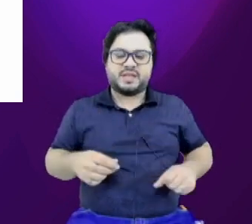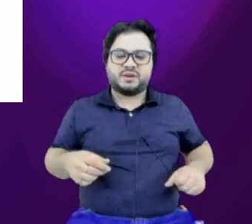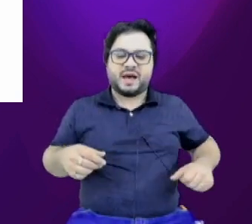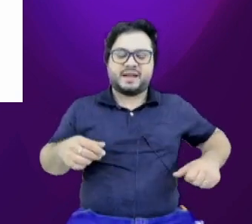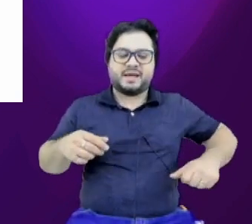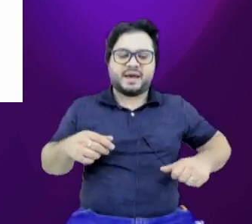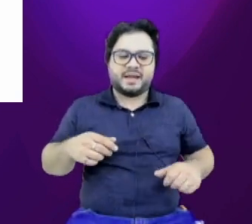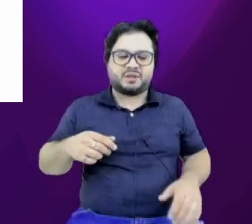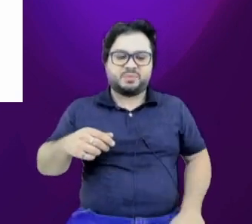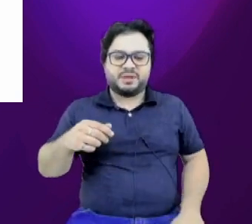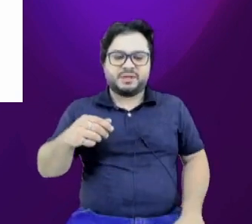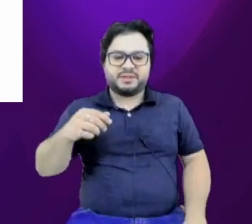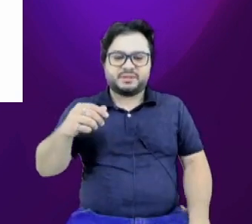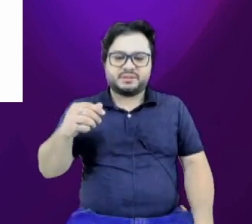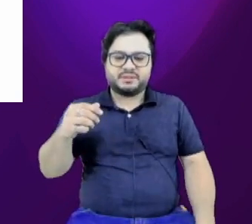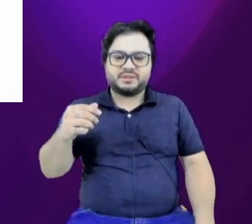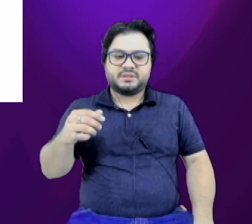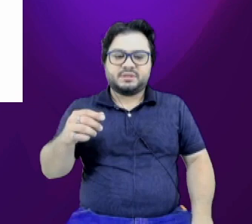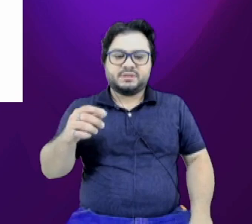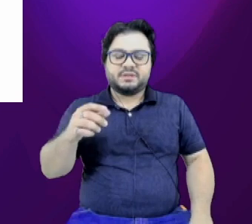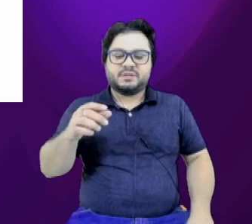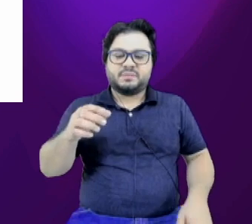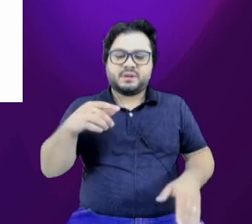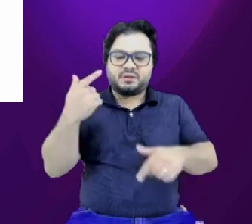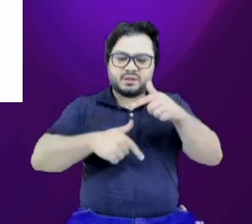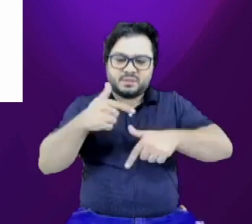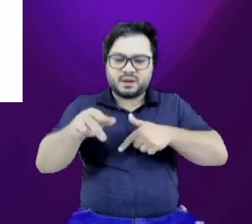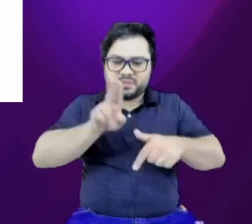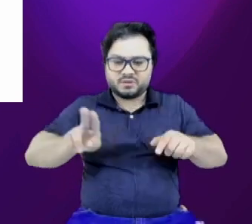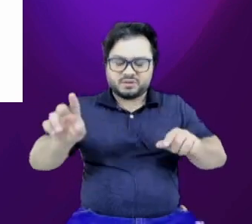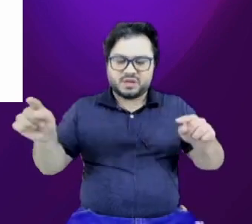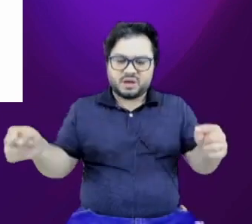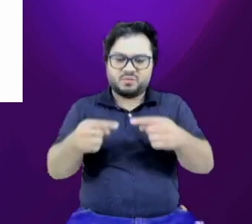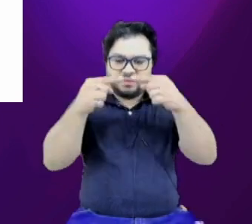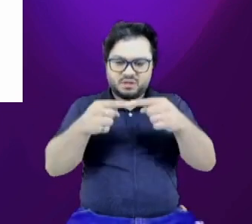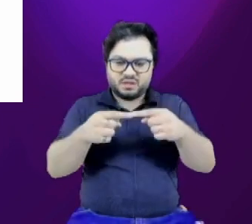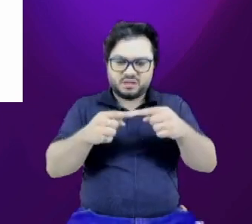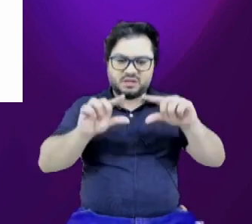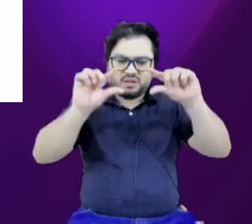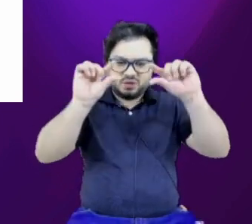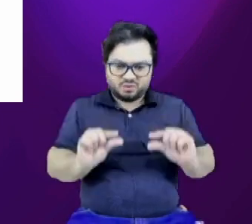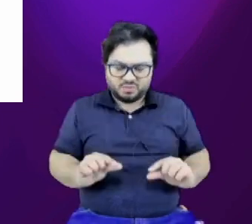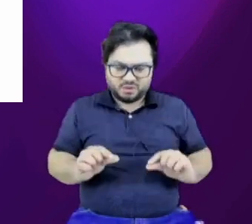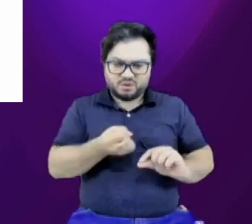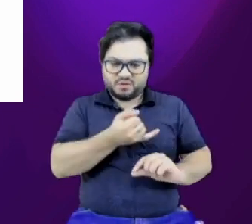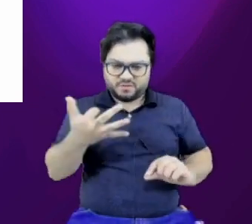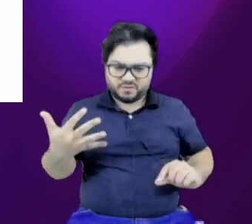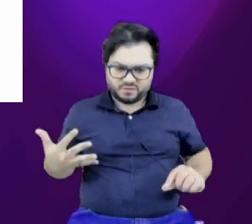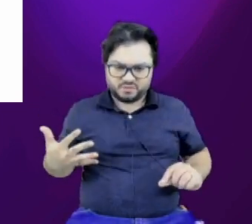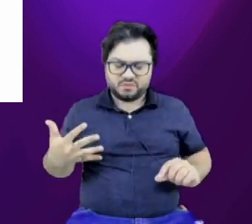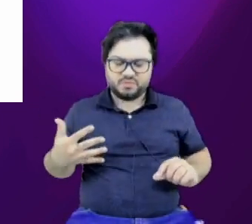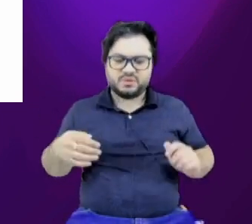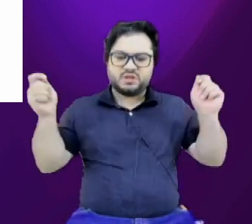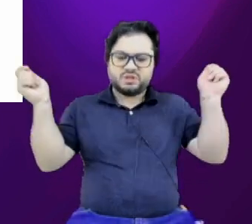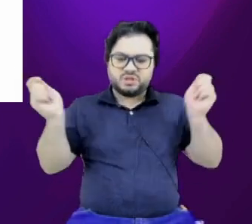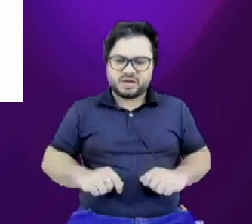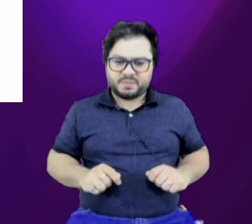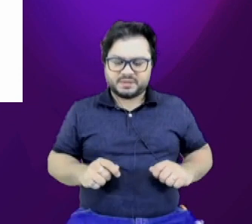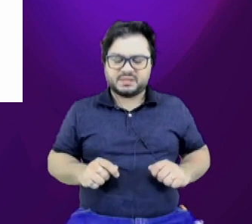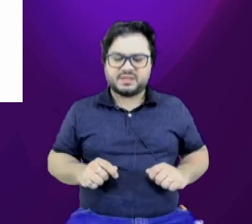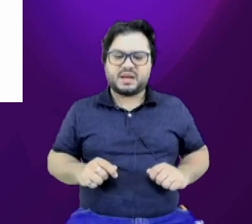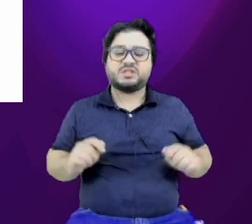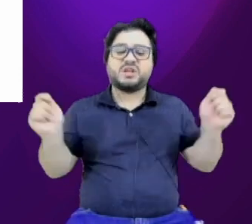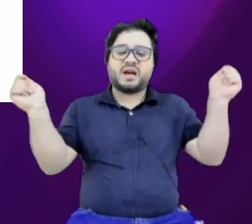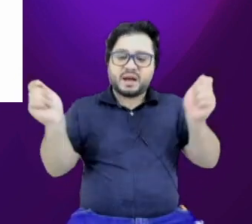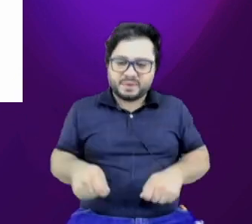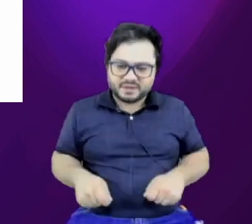que trabalhar para que utilizasse um link com um menor volume, né, de capacidade. A